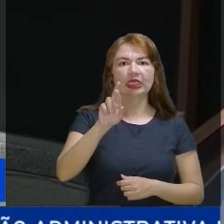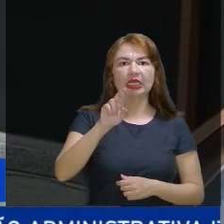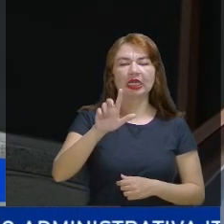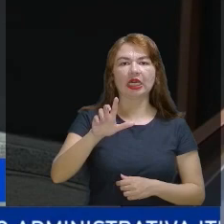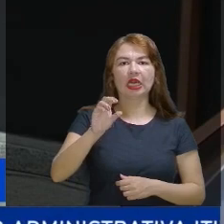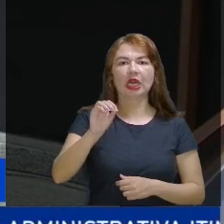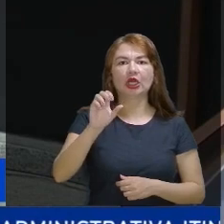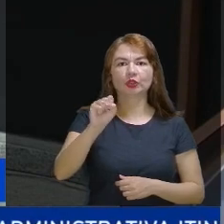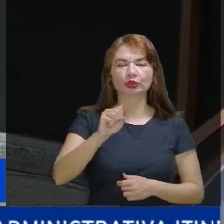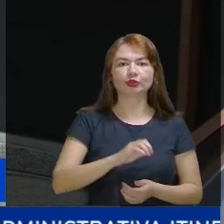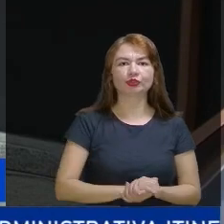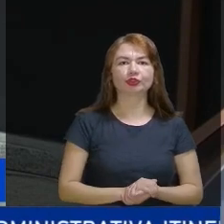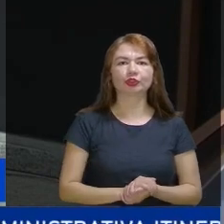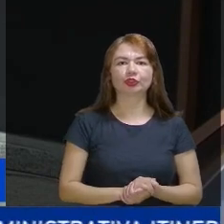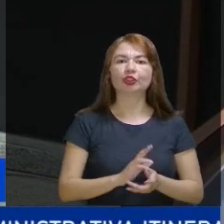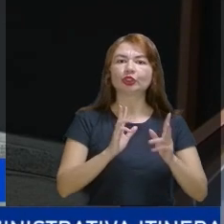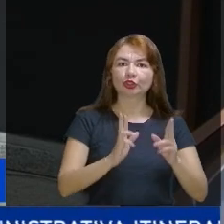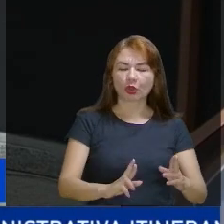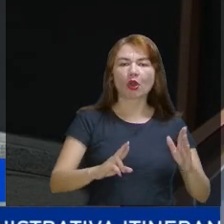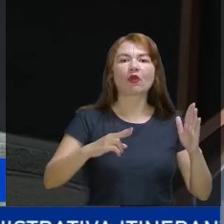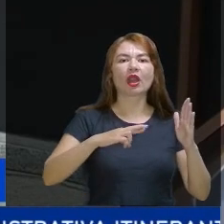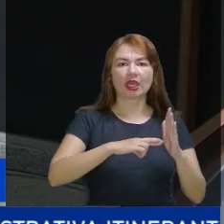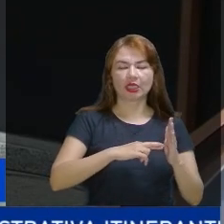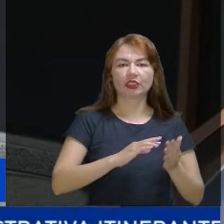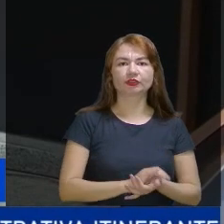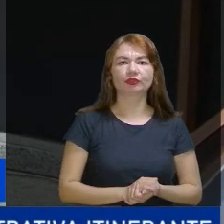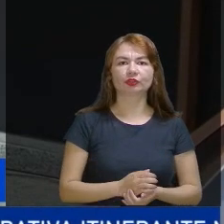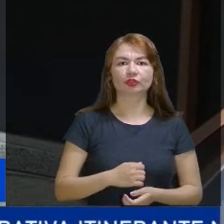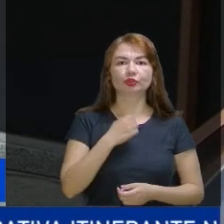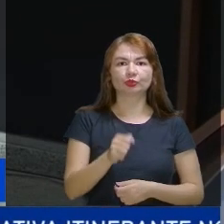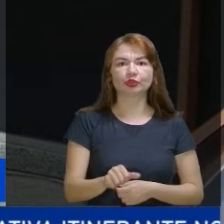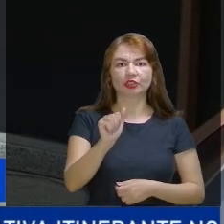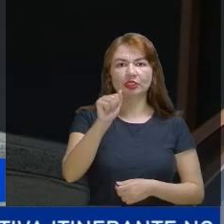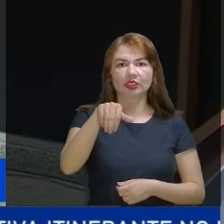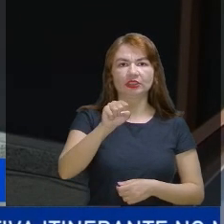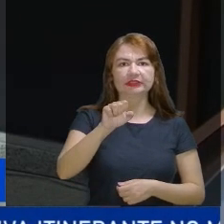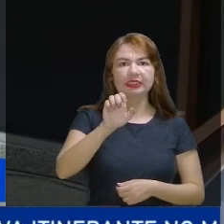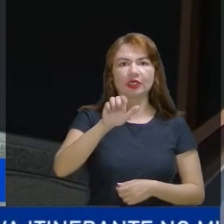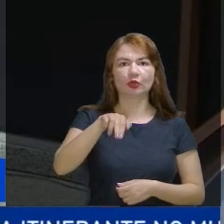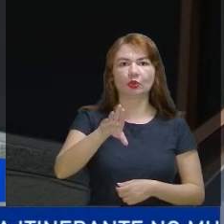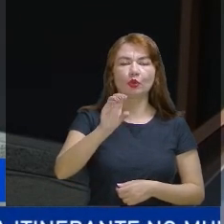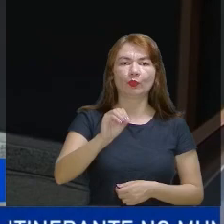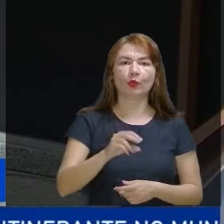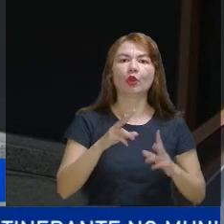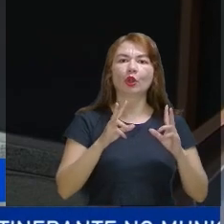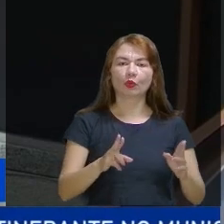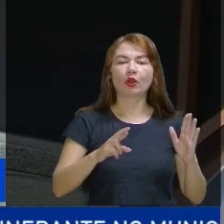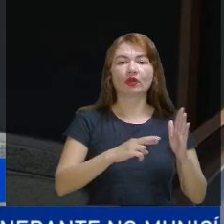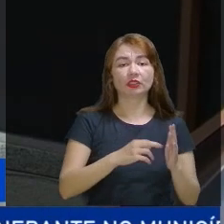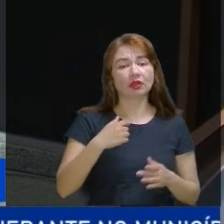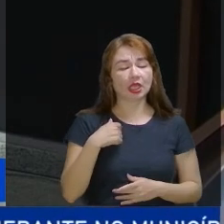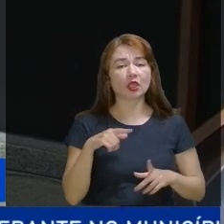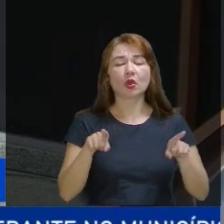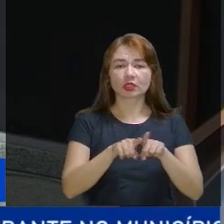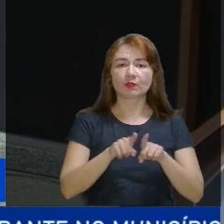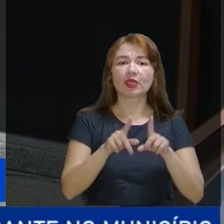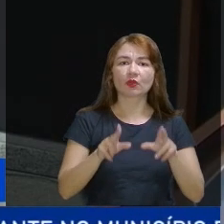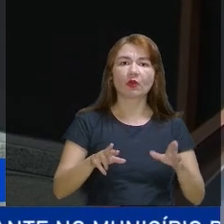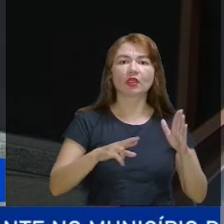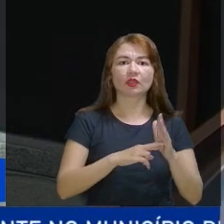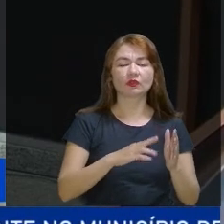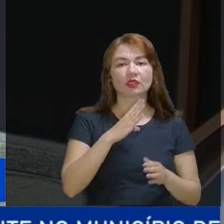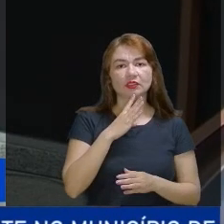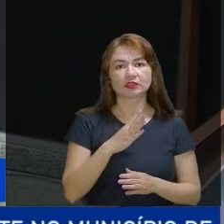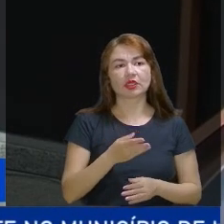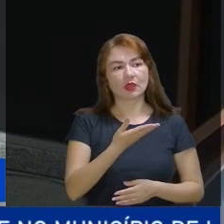Acompanho o relator. Foco na mesa diretora do plenário da Câmara Municipal de Laranjal do Jari. Eu também acompanho, está conhecido, o relator